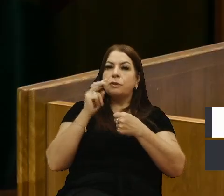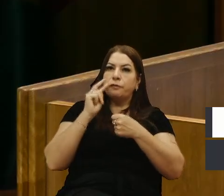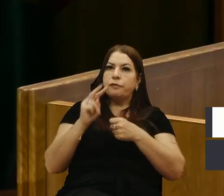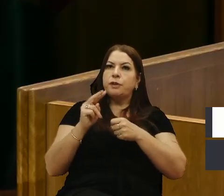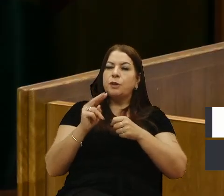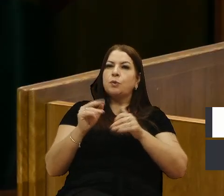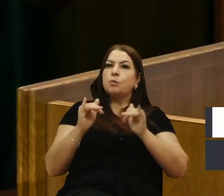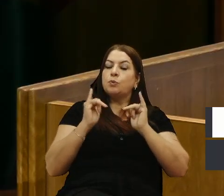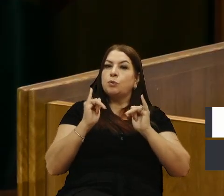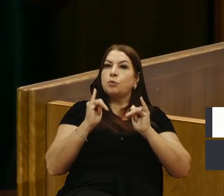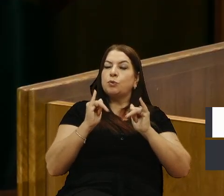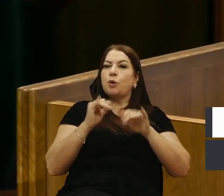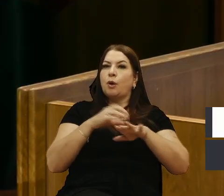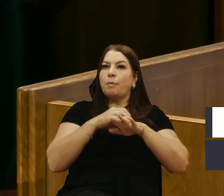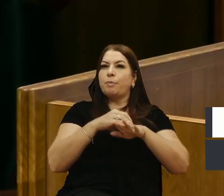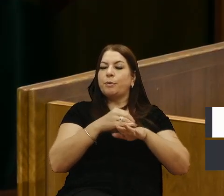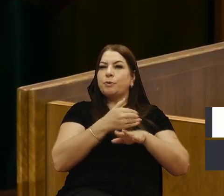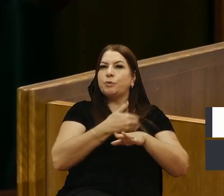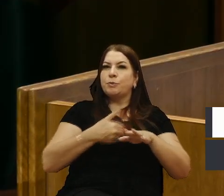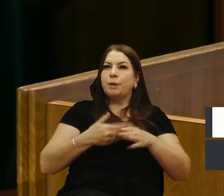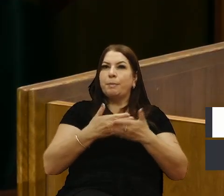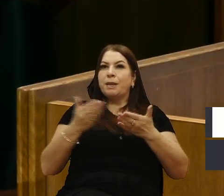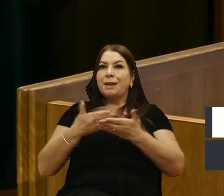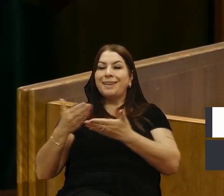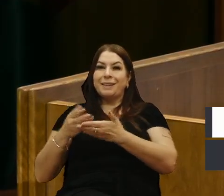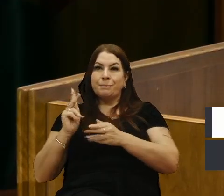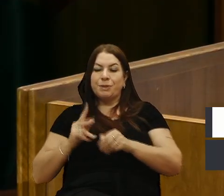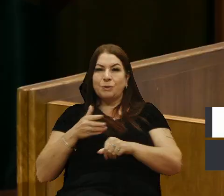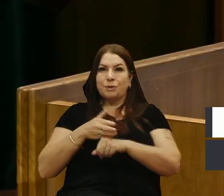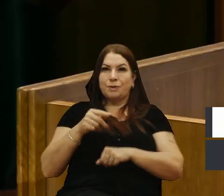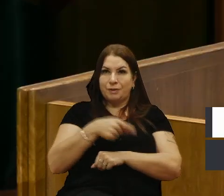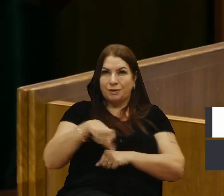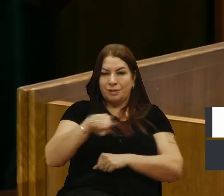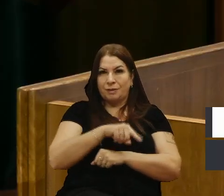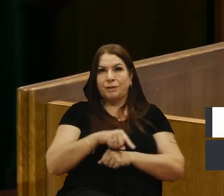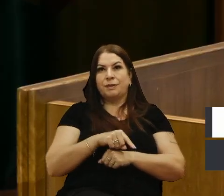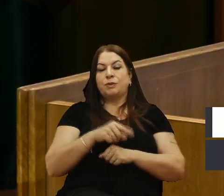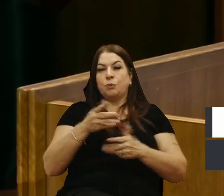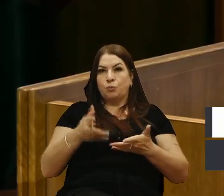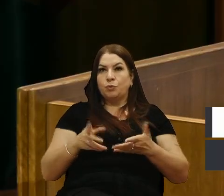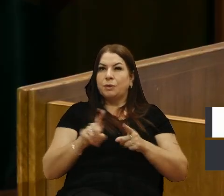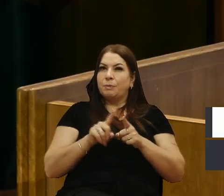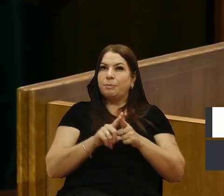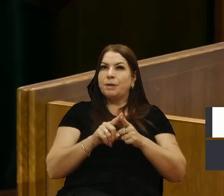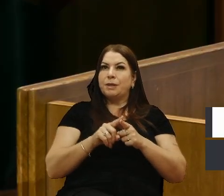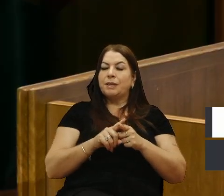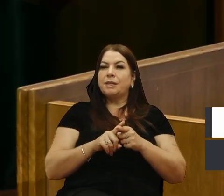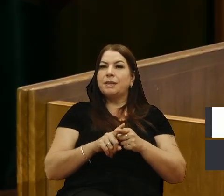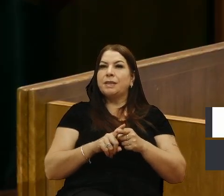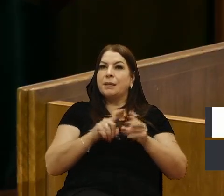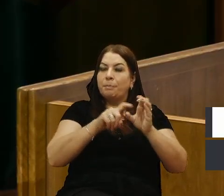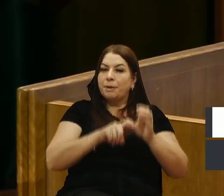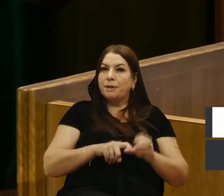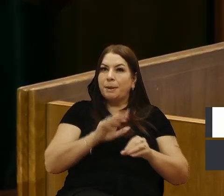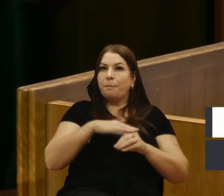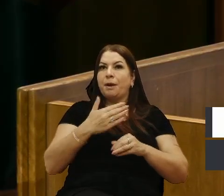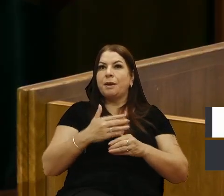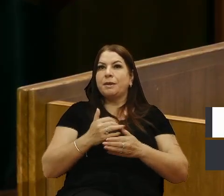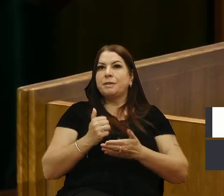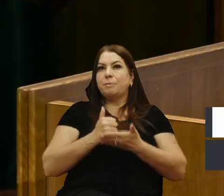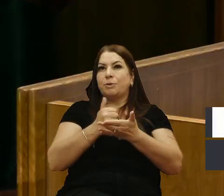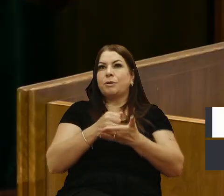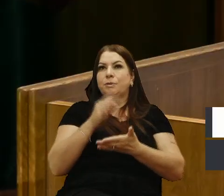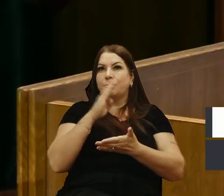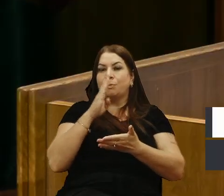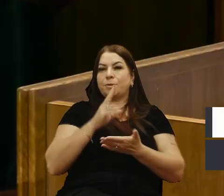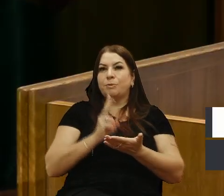transporte coletivo perder passageiros, enfrentar desequilíbrios contratuais e depender cada vez mais de aportes emergenciais